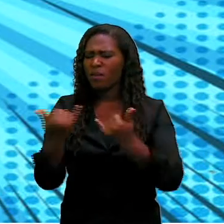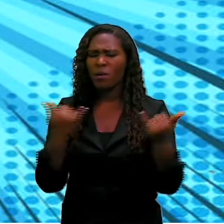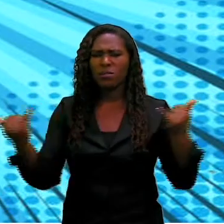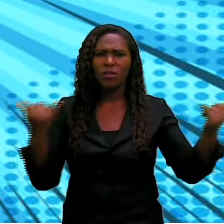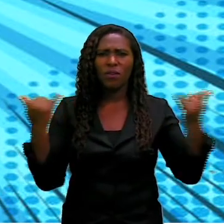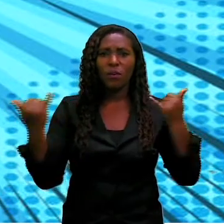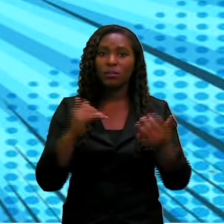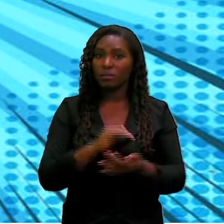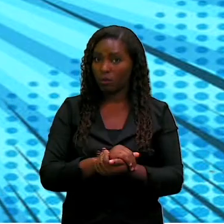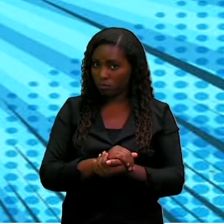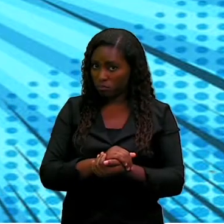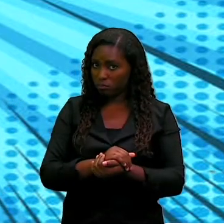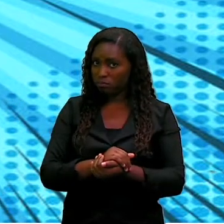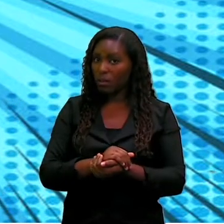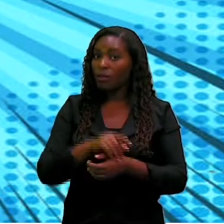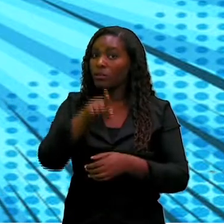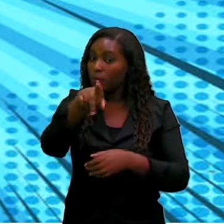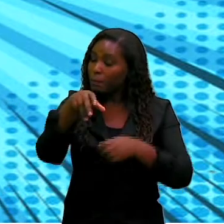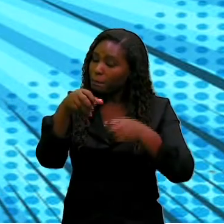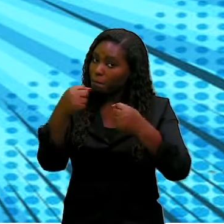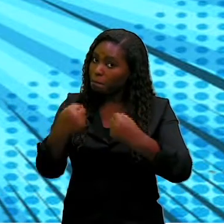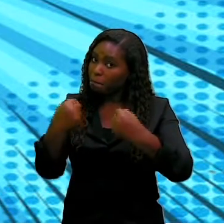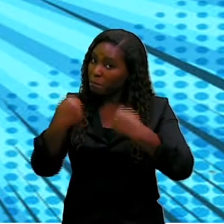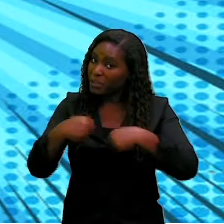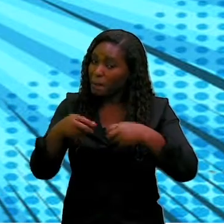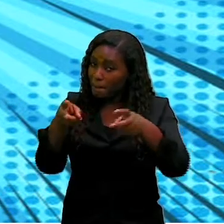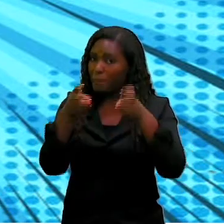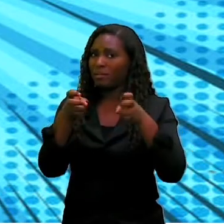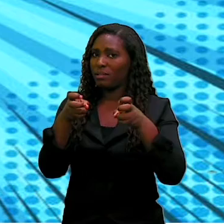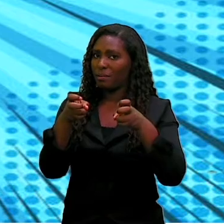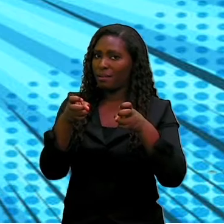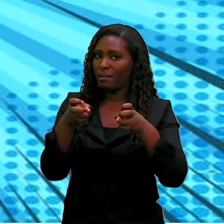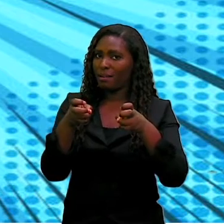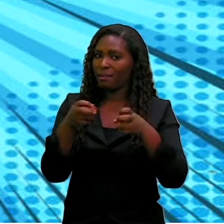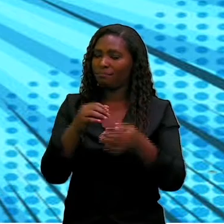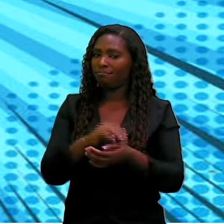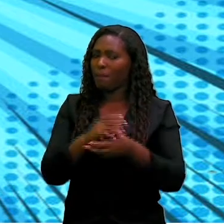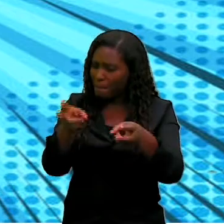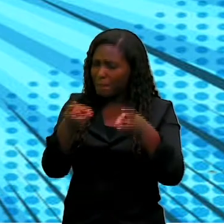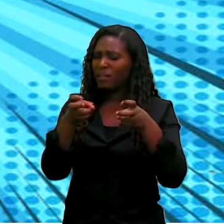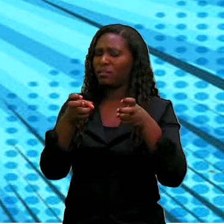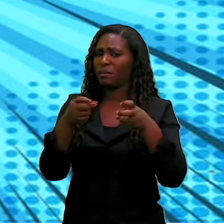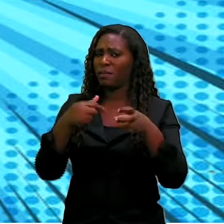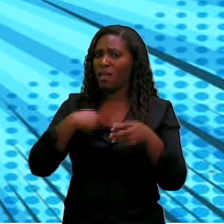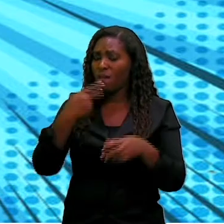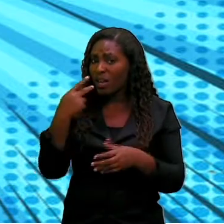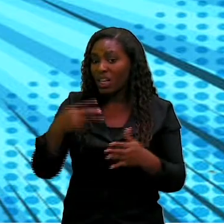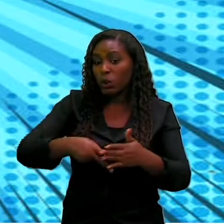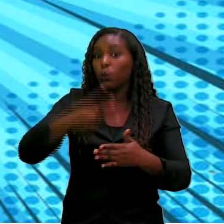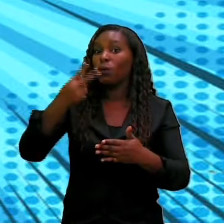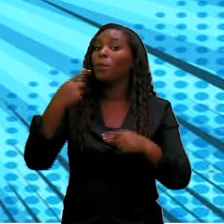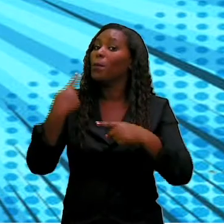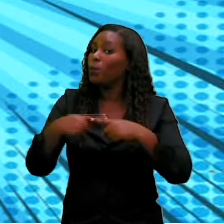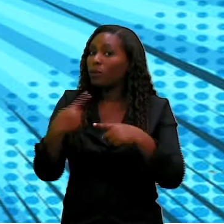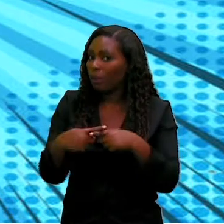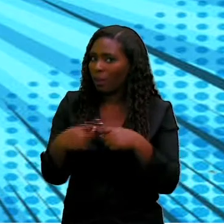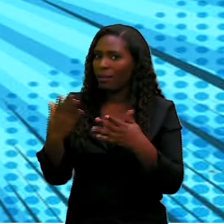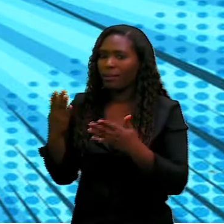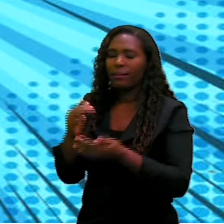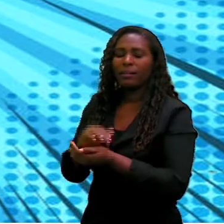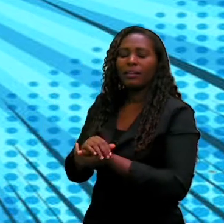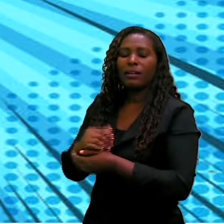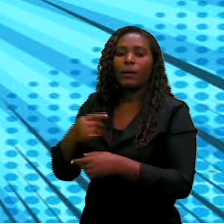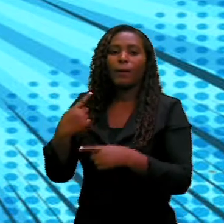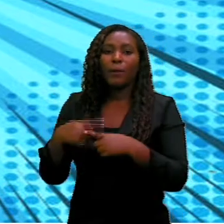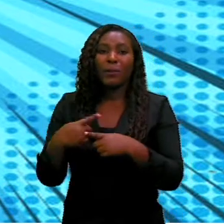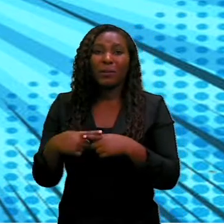né? Por quê? Porque a gente tem que estar inteirado ainda das notícias, dos acontecimentos. Tudo é importante quando se trata